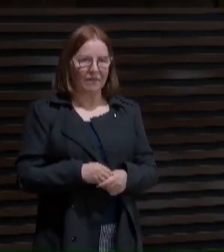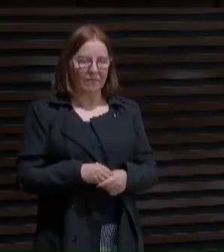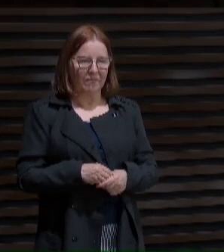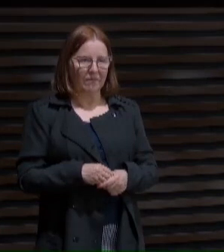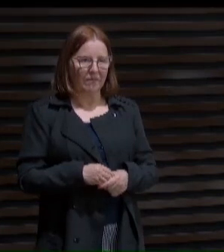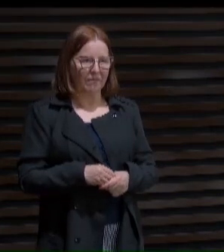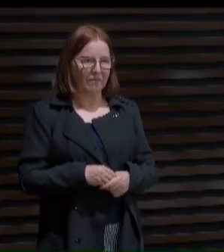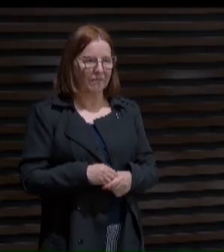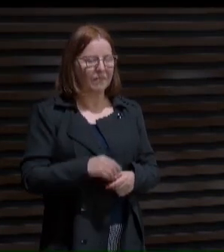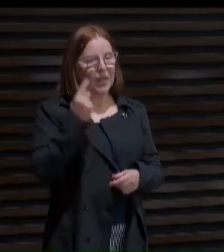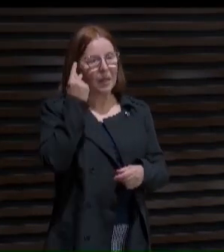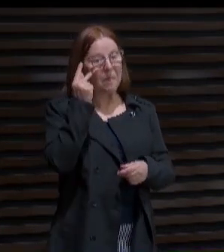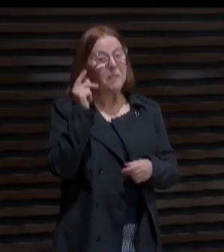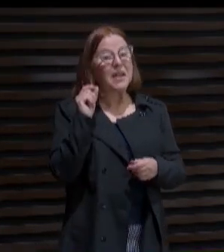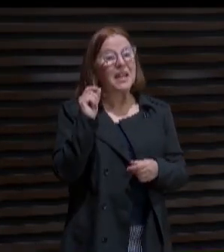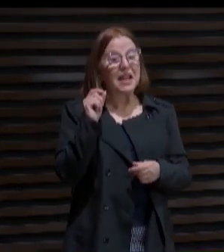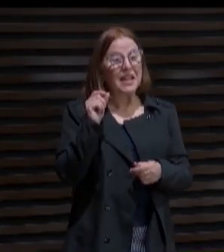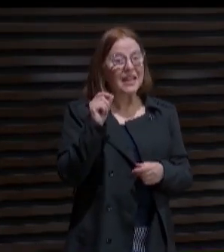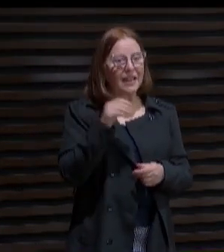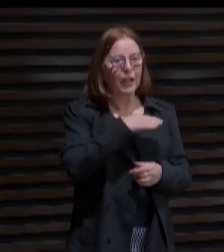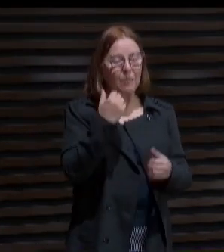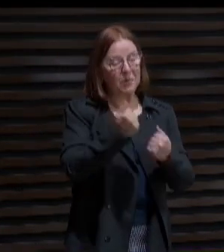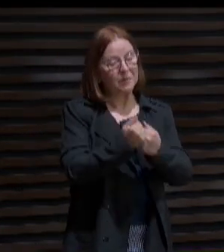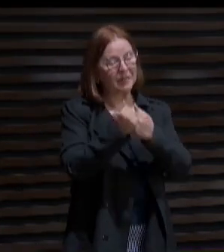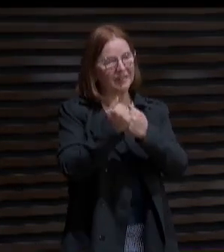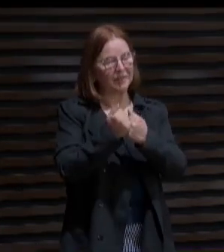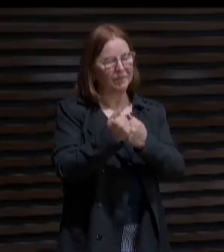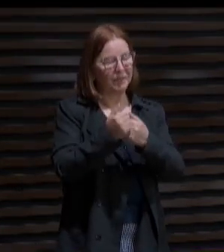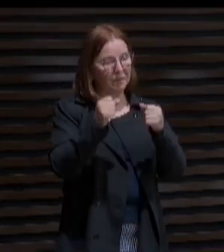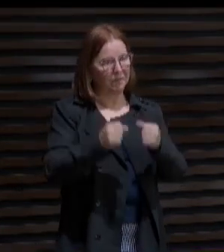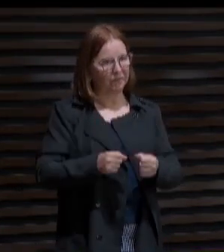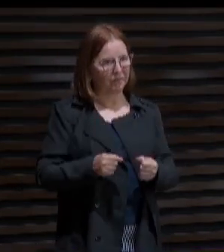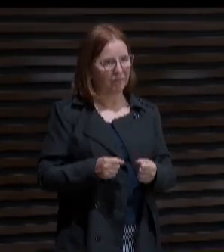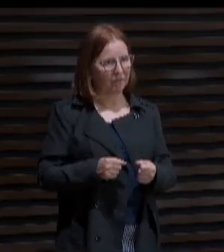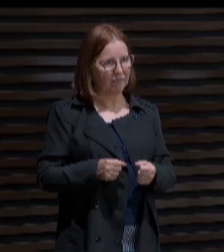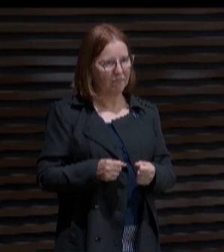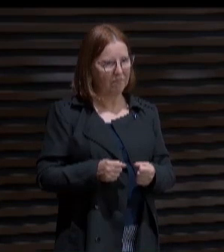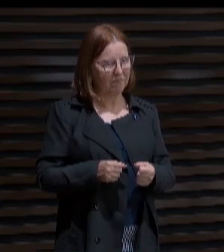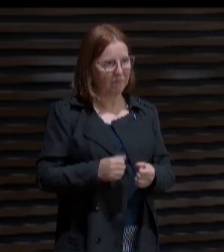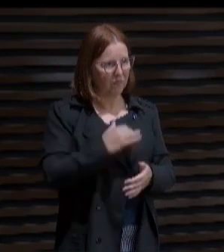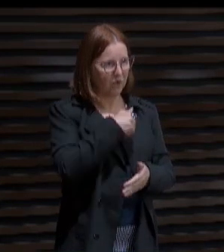Para quem a morte substitutiva foi eficaz? Vamos ler João 1,12, todos na versão ARA.